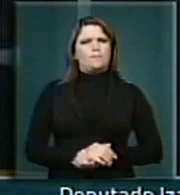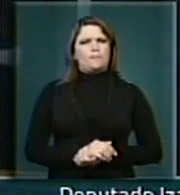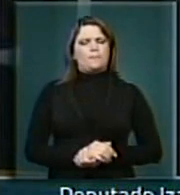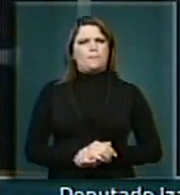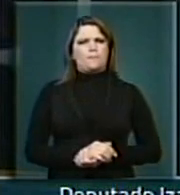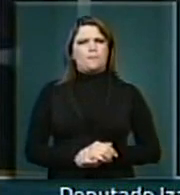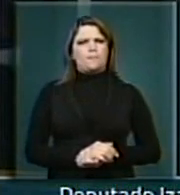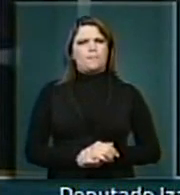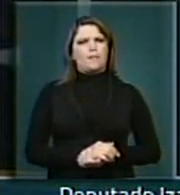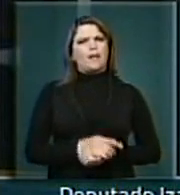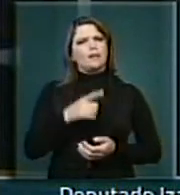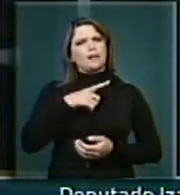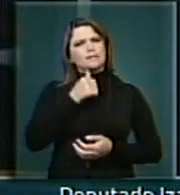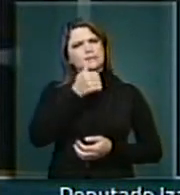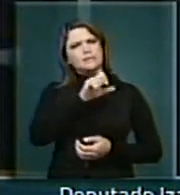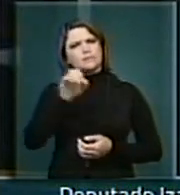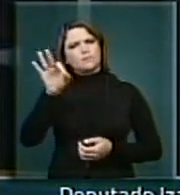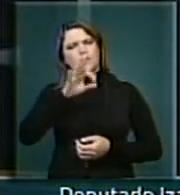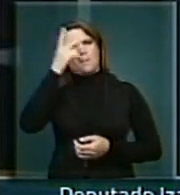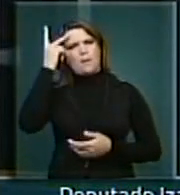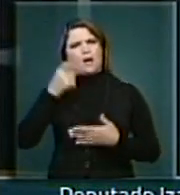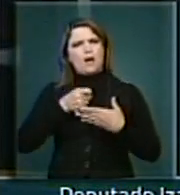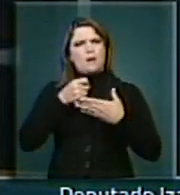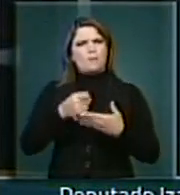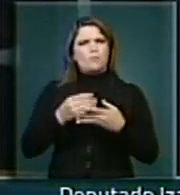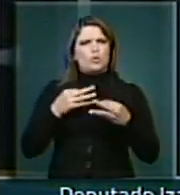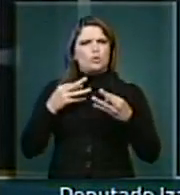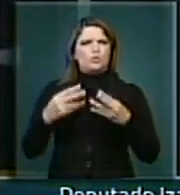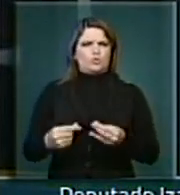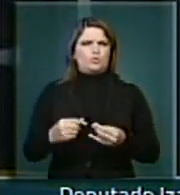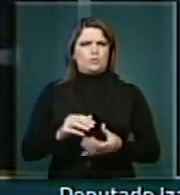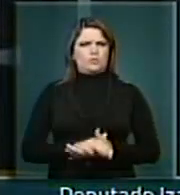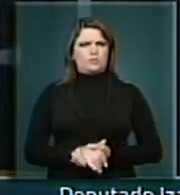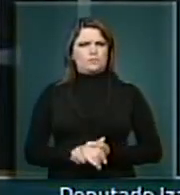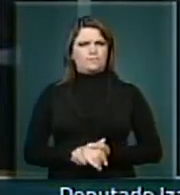com unanimidade de apoio,